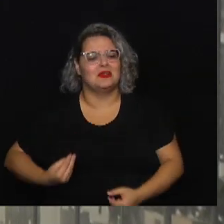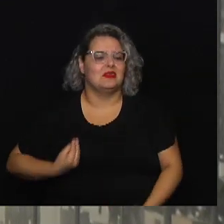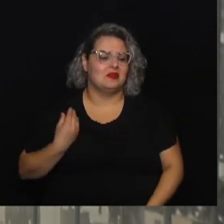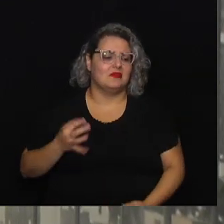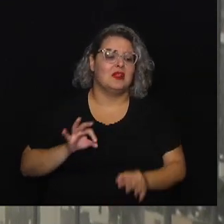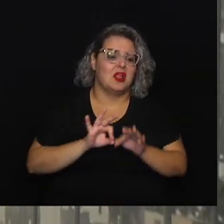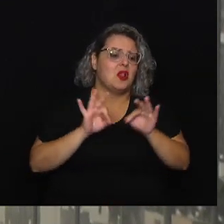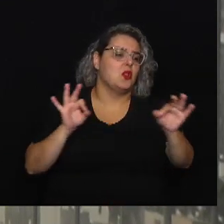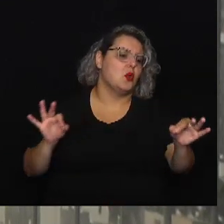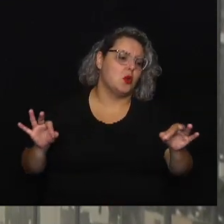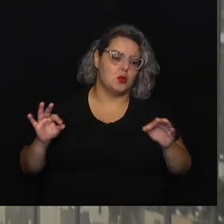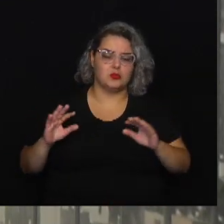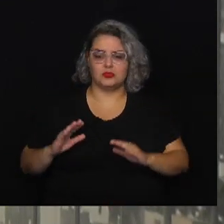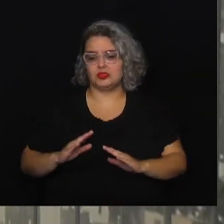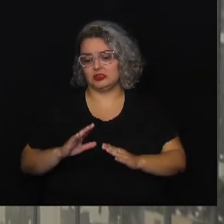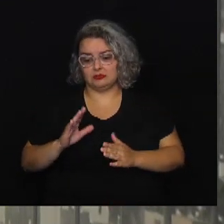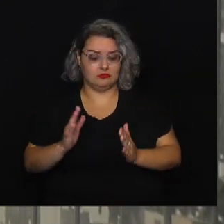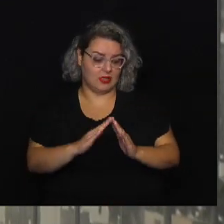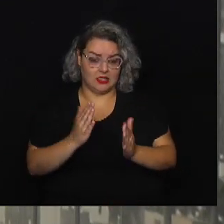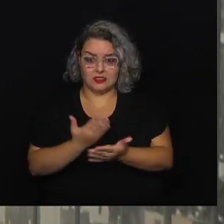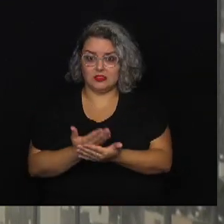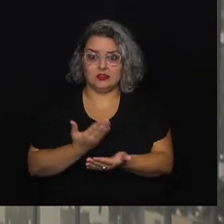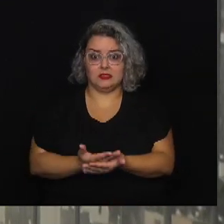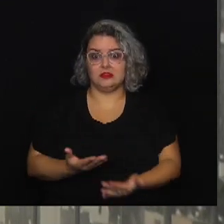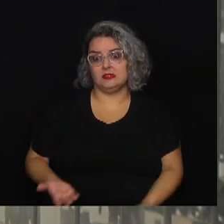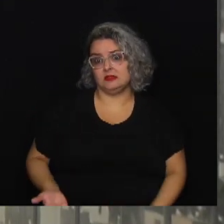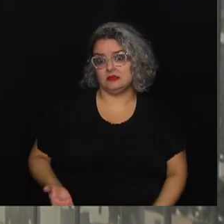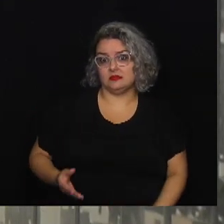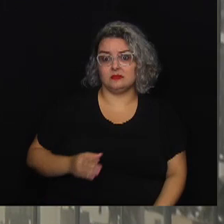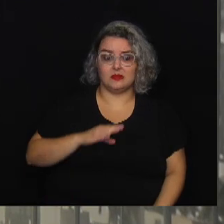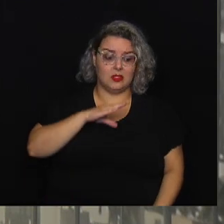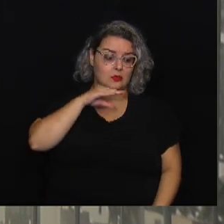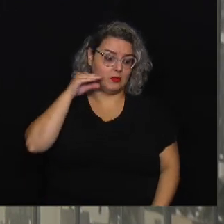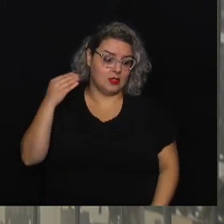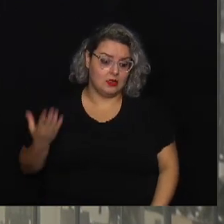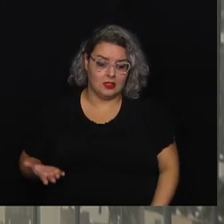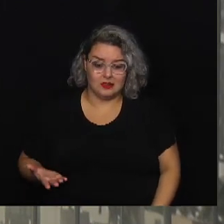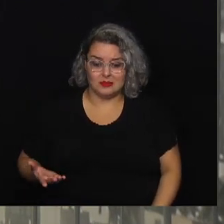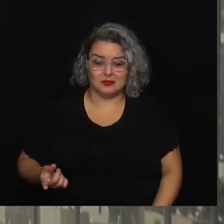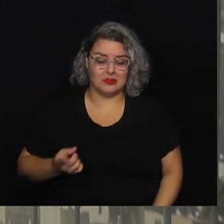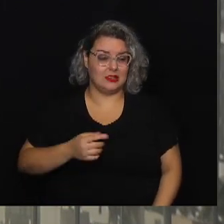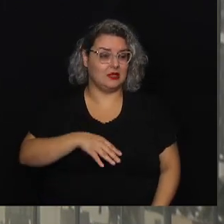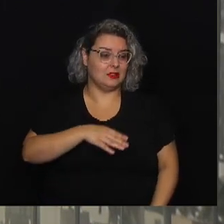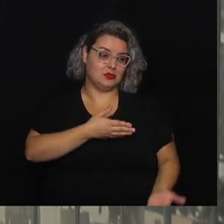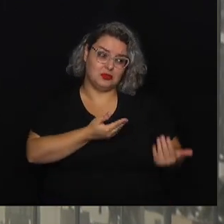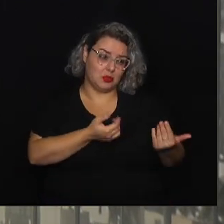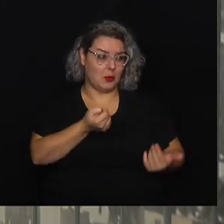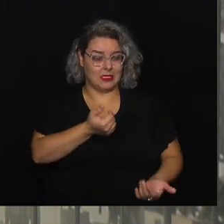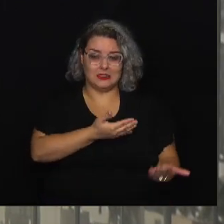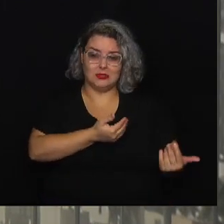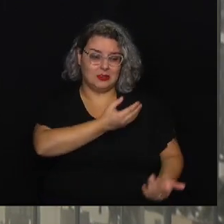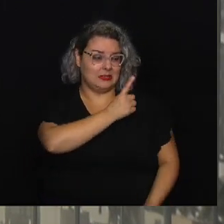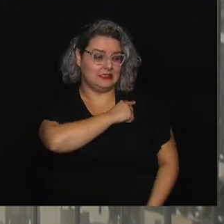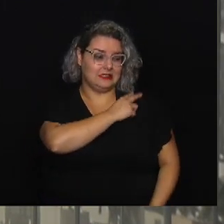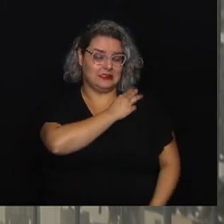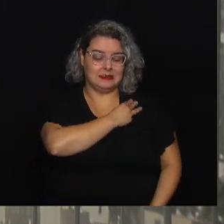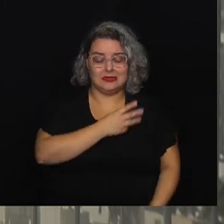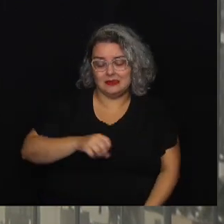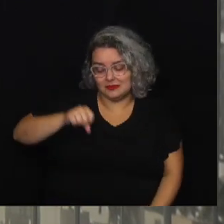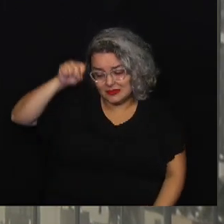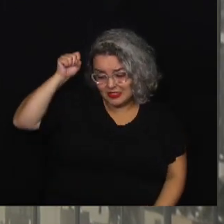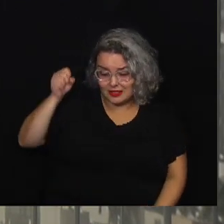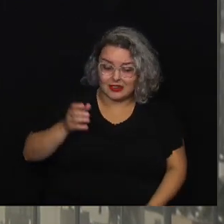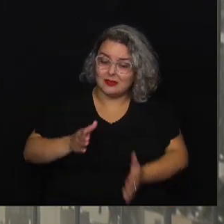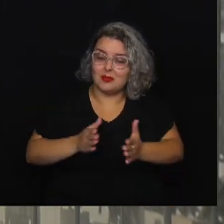escola. São os jovens que hoje estão no ensino médio, estão com aquela ansiedade, pensando em vestibular e com aquele período que não foi muito bem